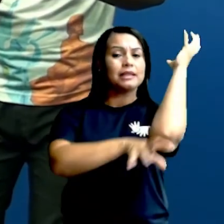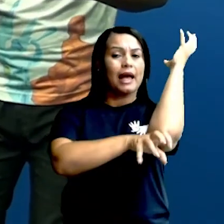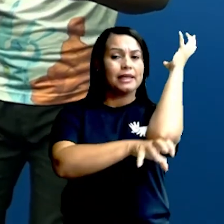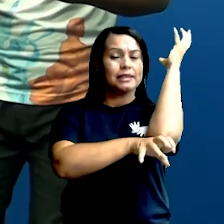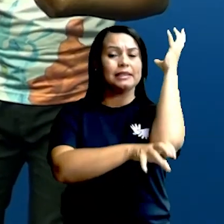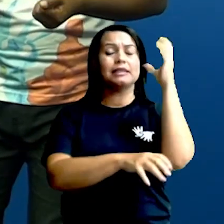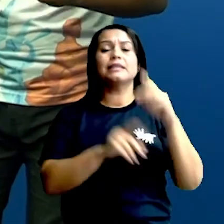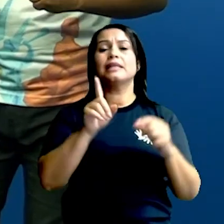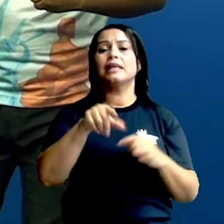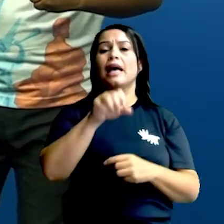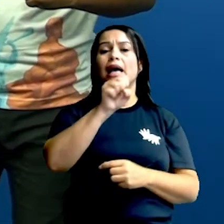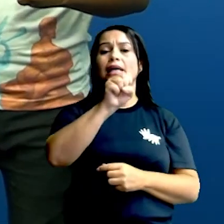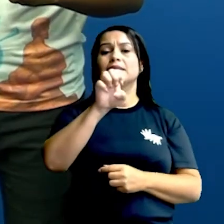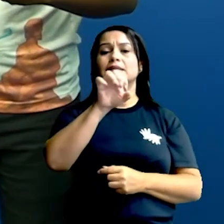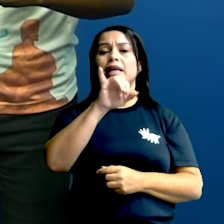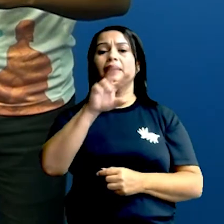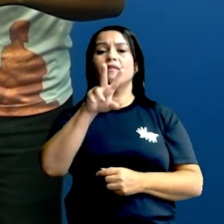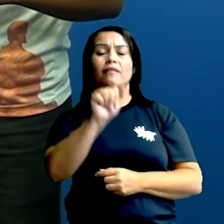elaborada. Então,